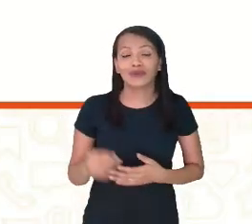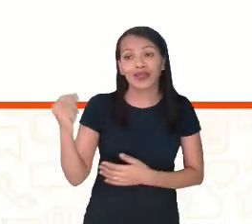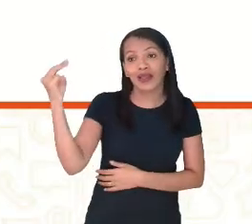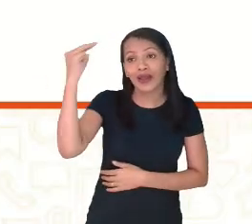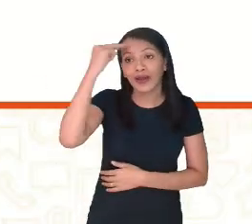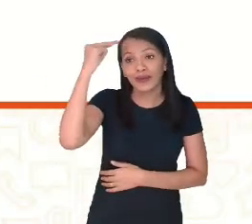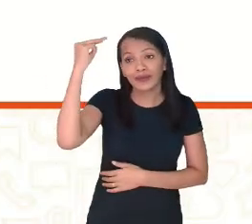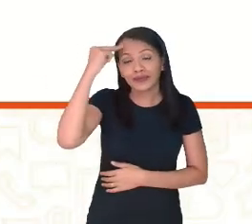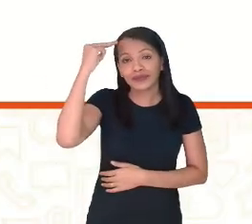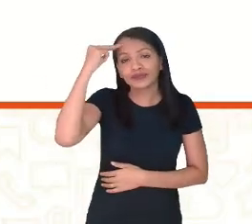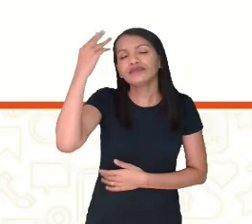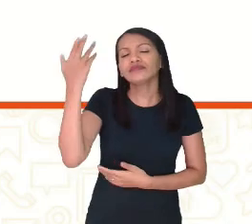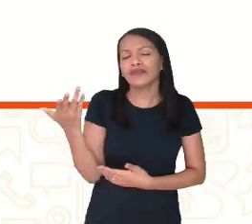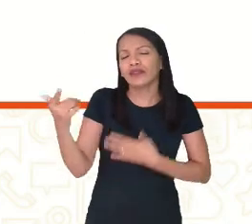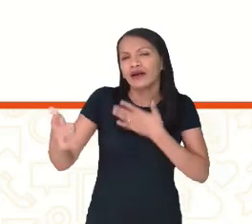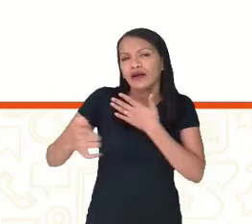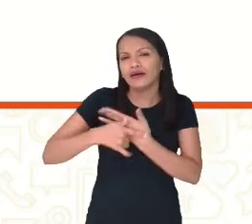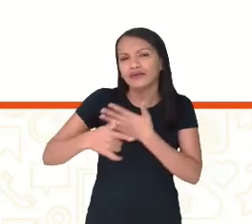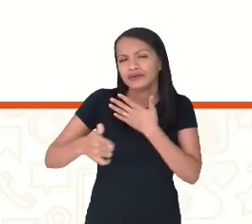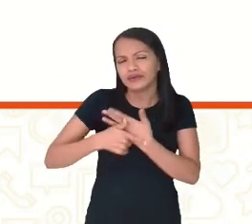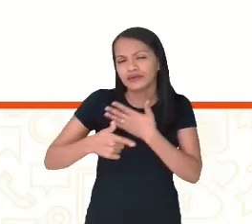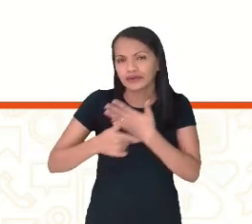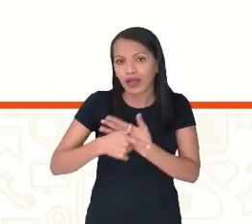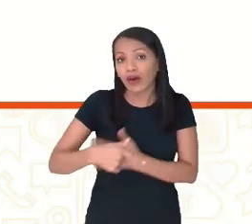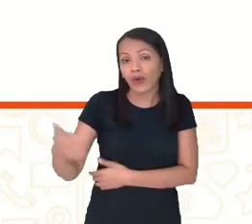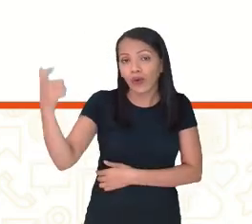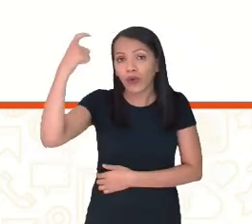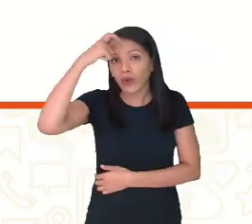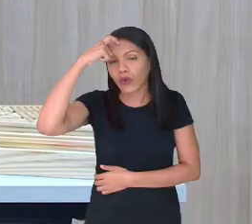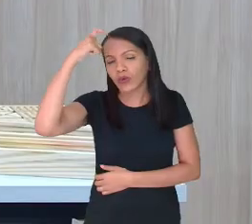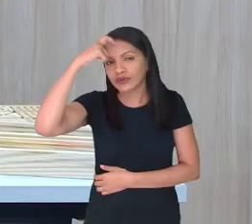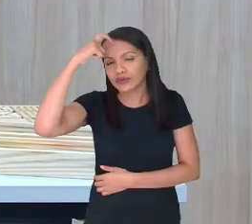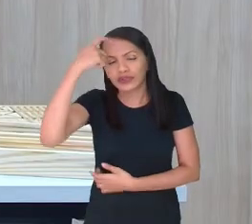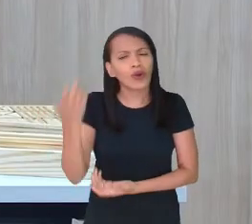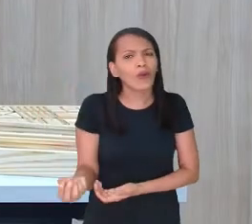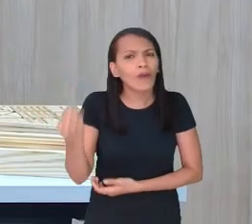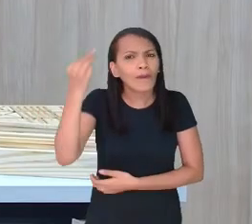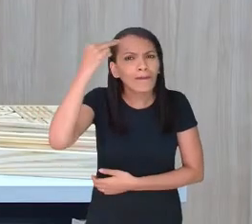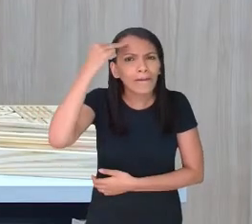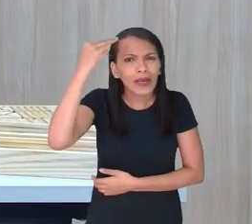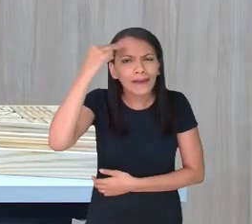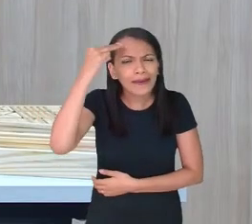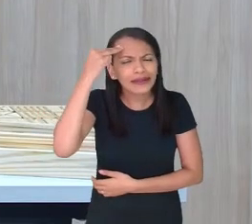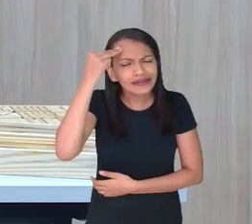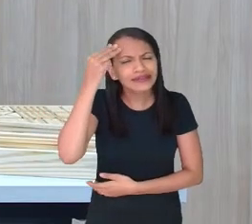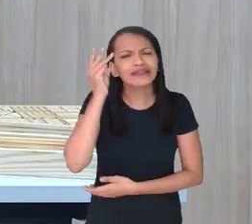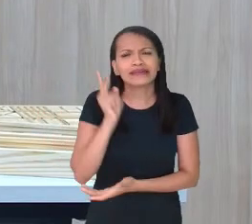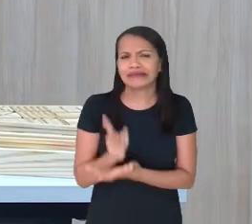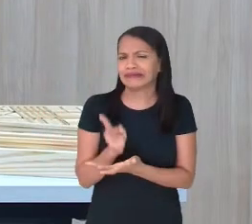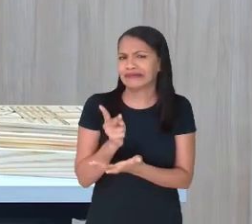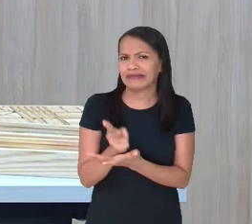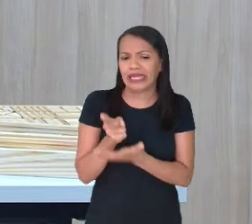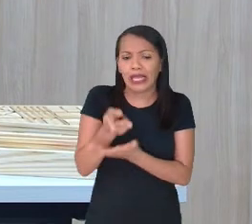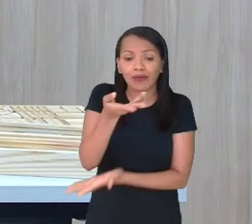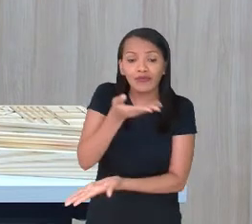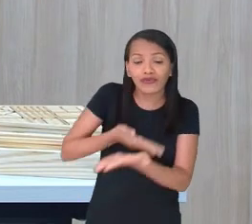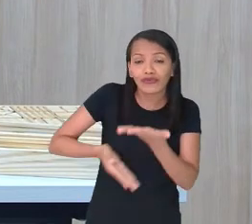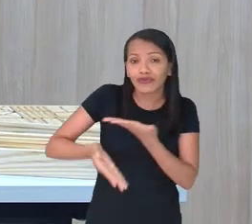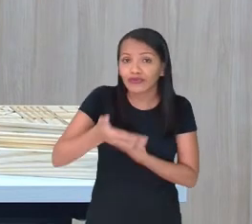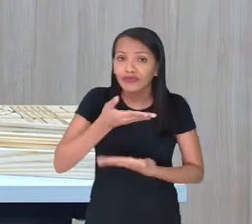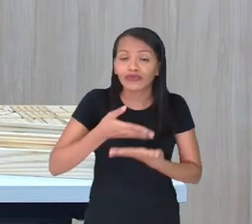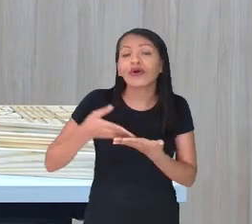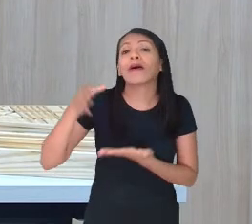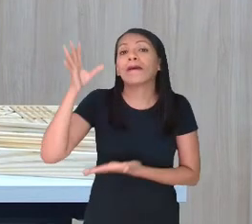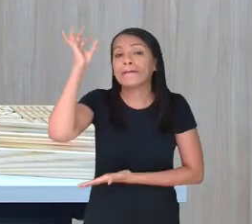Memória faz parte da função cognitiva. Então, a memória está ali diretamente relacionada à cognição.